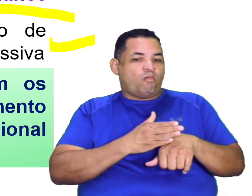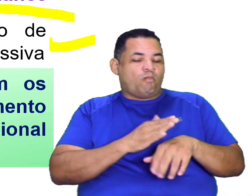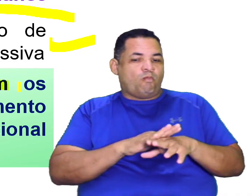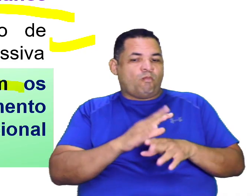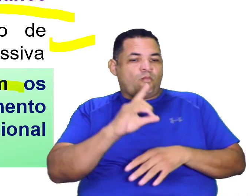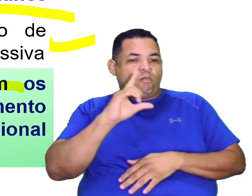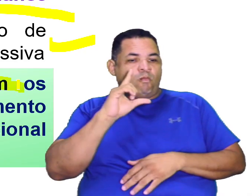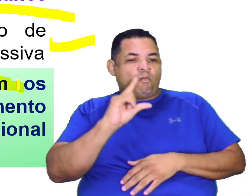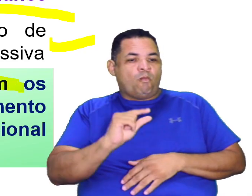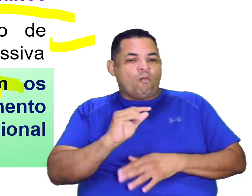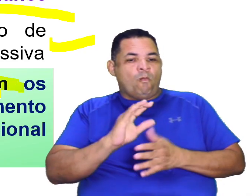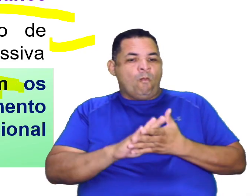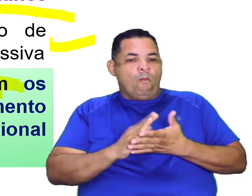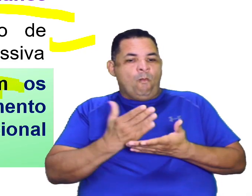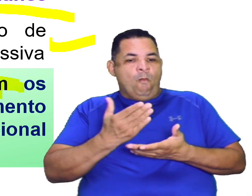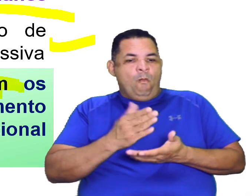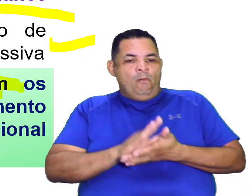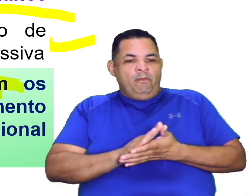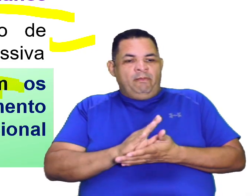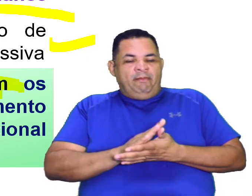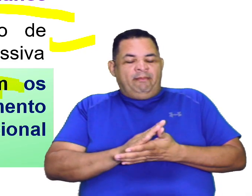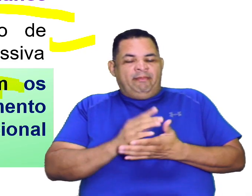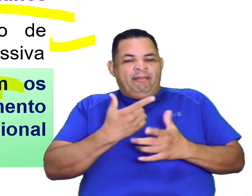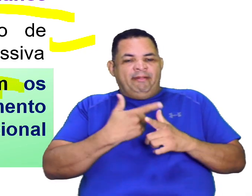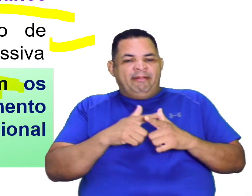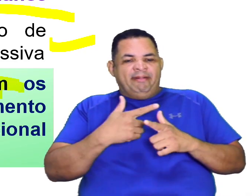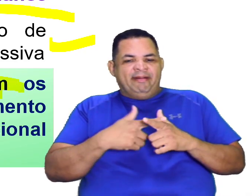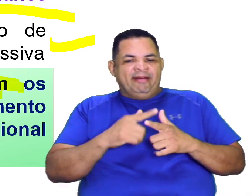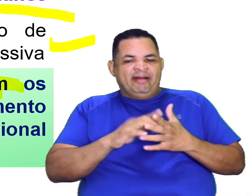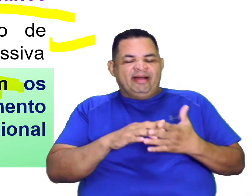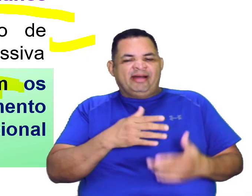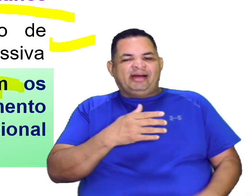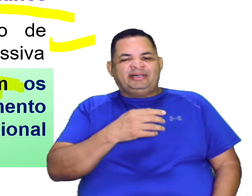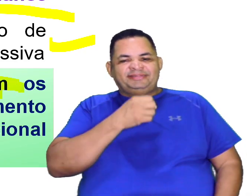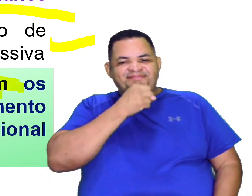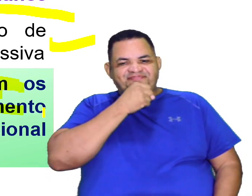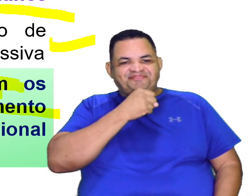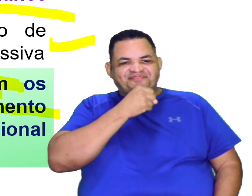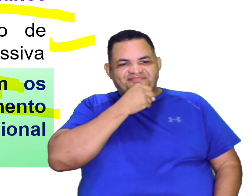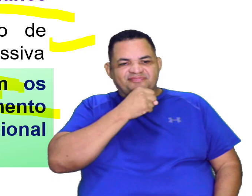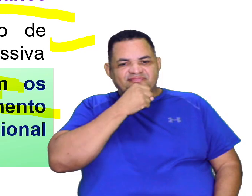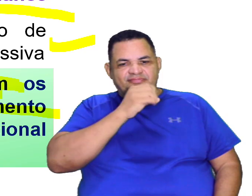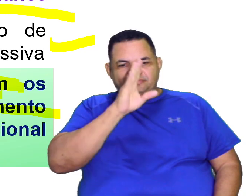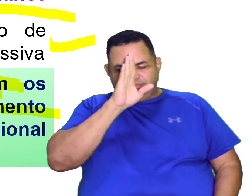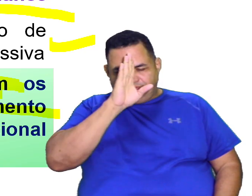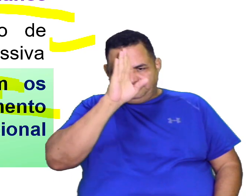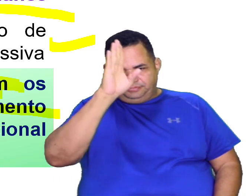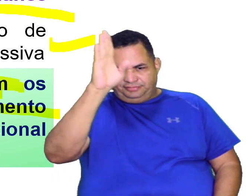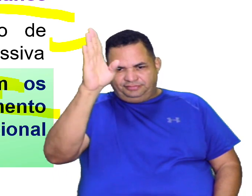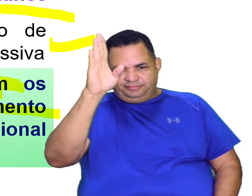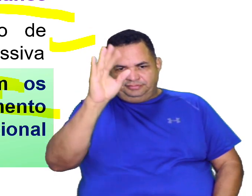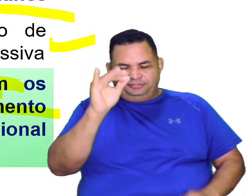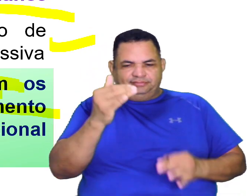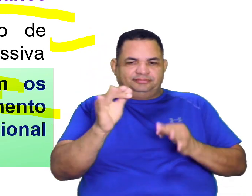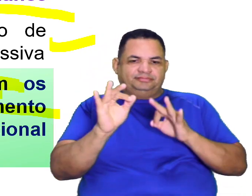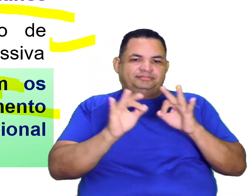vão minimizar os efeitos, né, do envelhecimento, tá? E